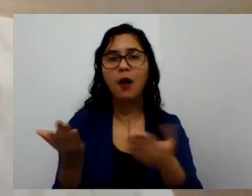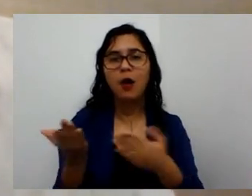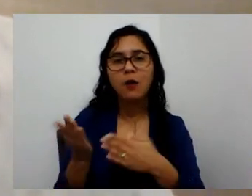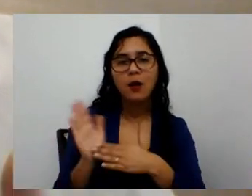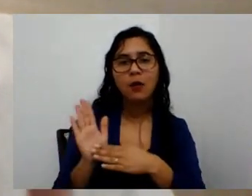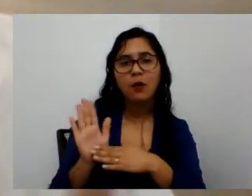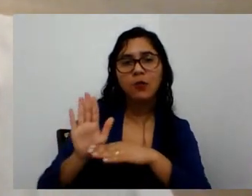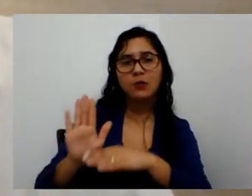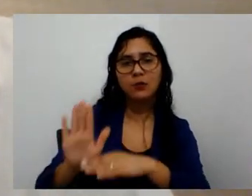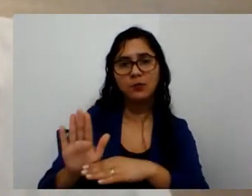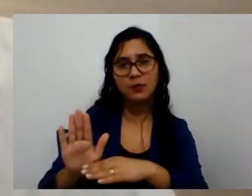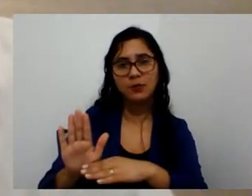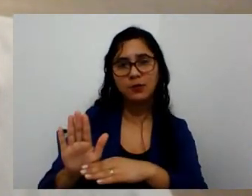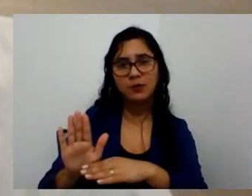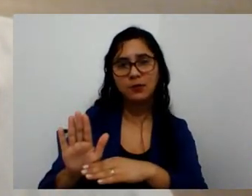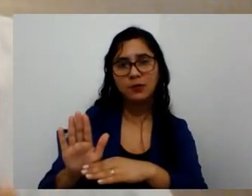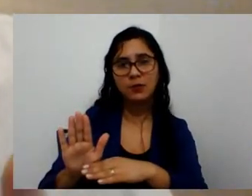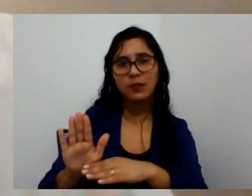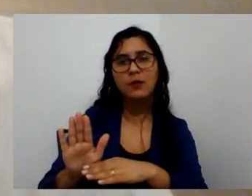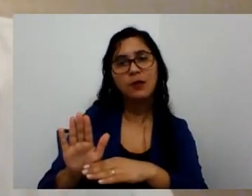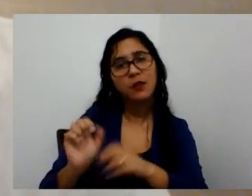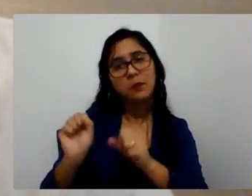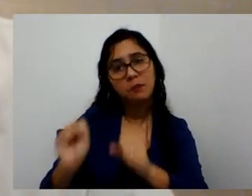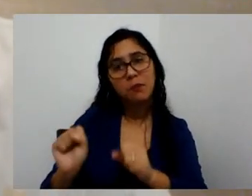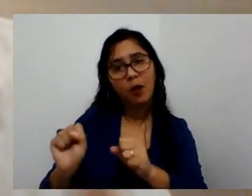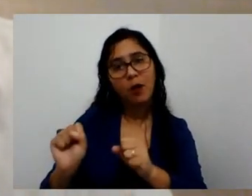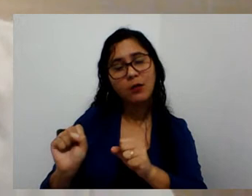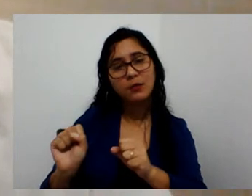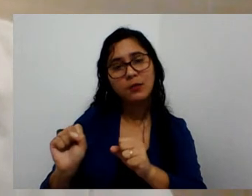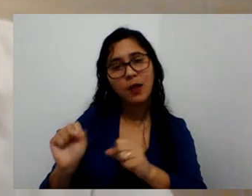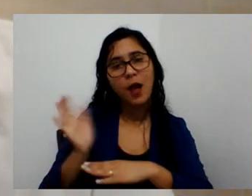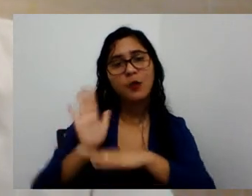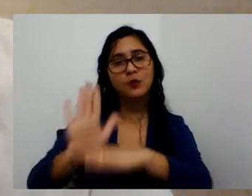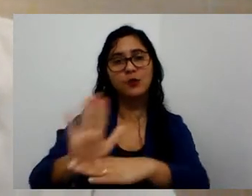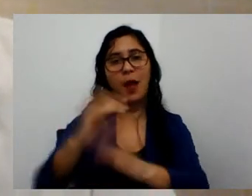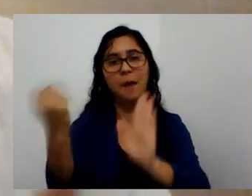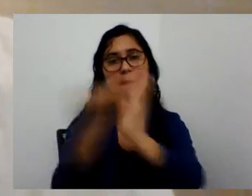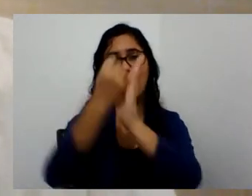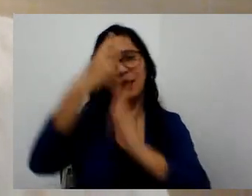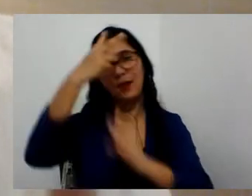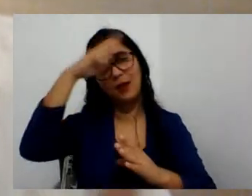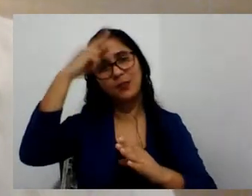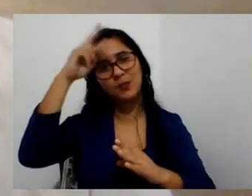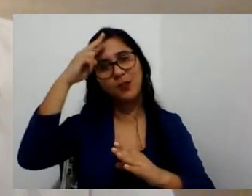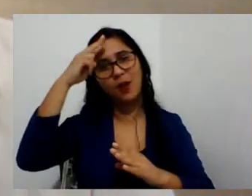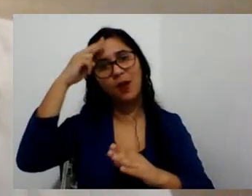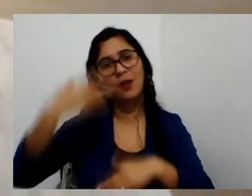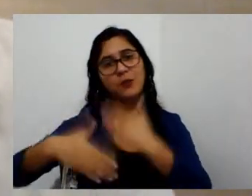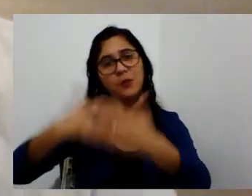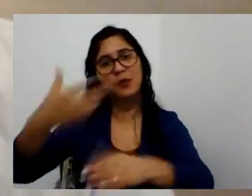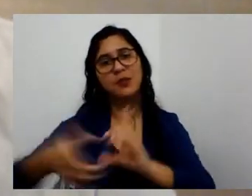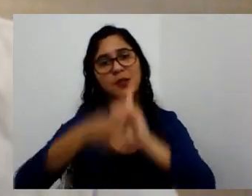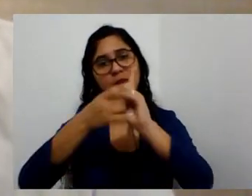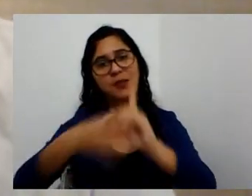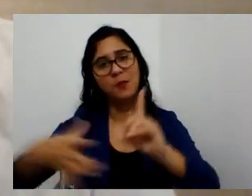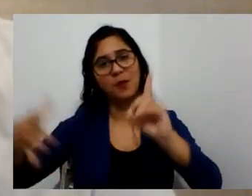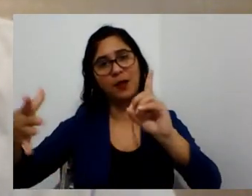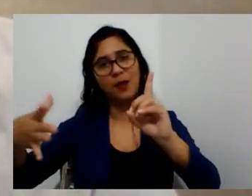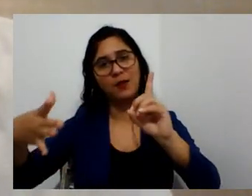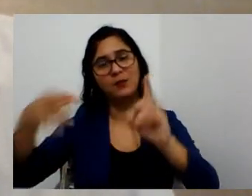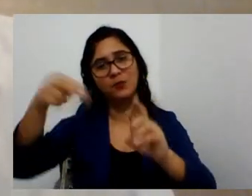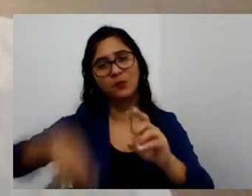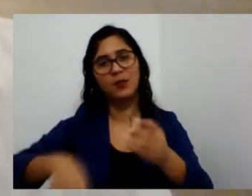para que, eventualmente, venha a servir para a história dos processos democráticos dentro da